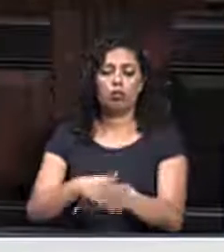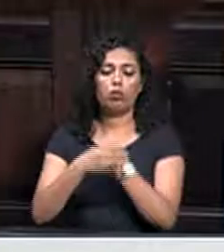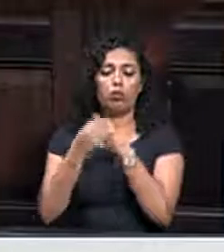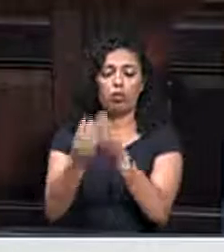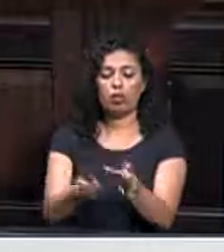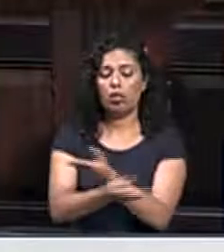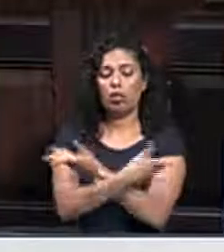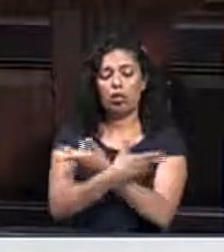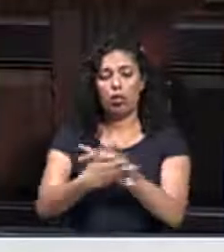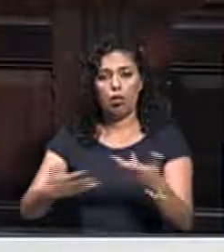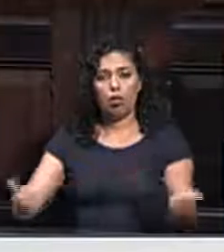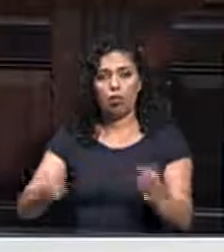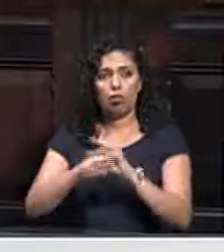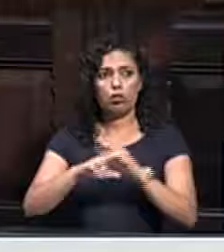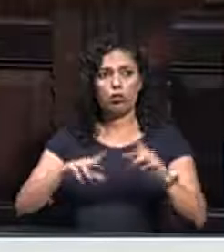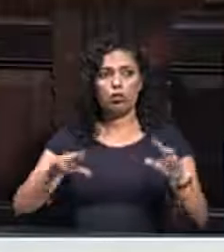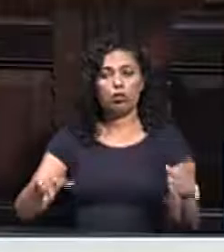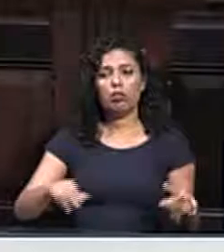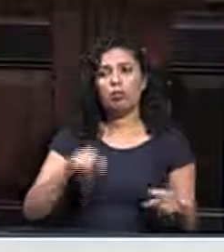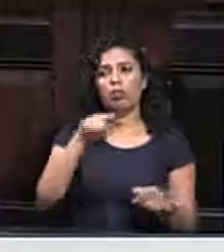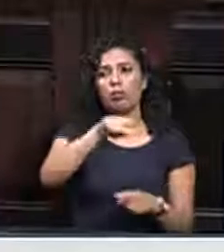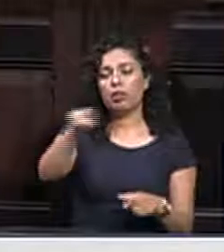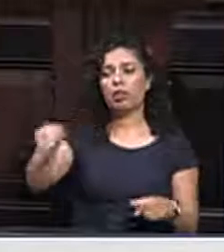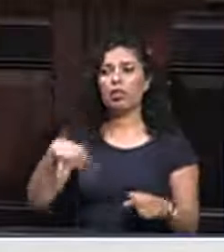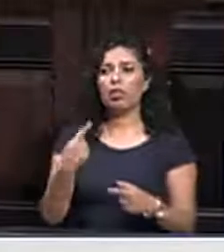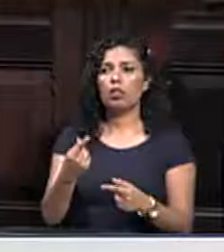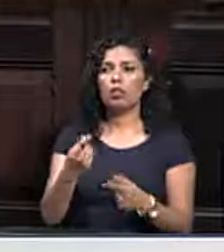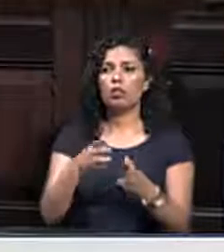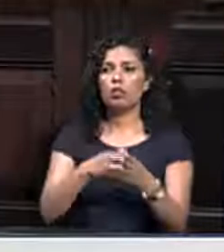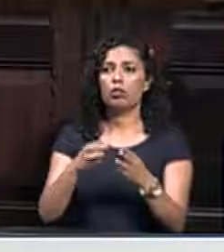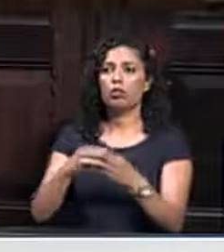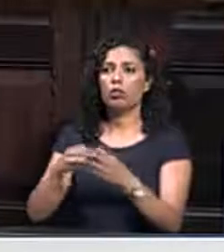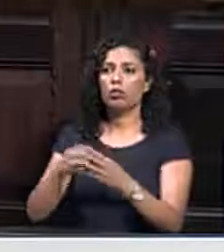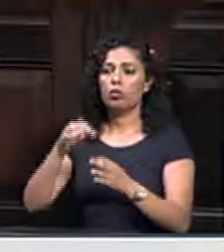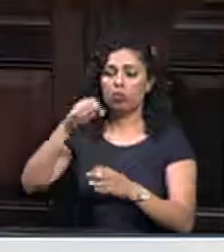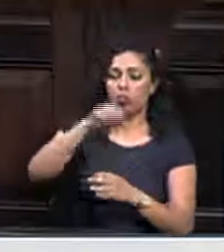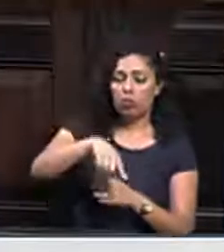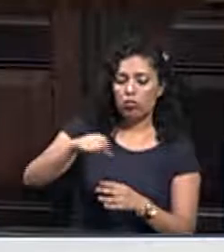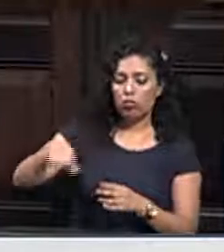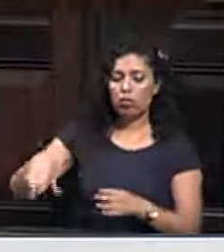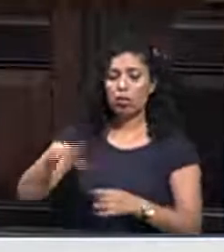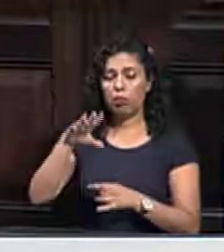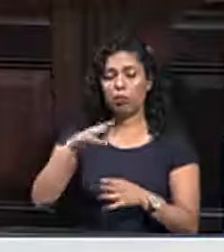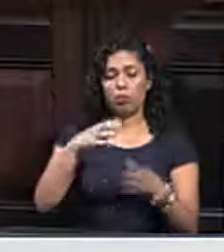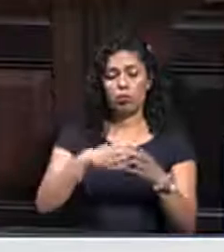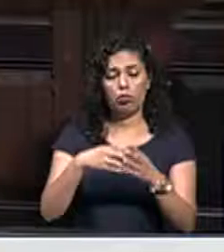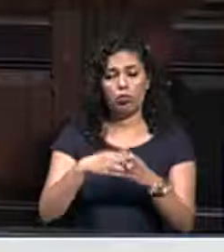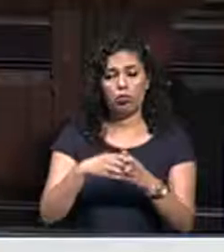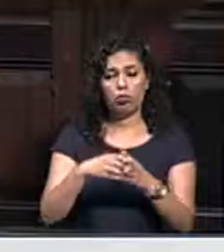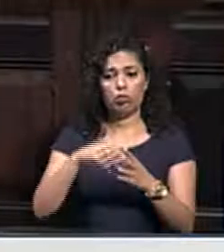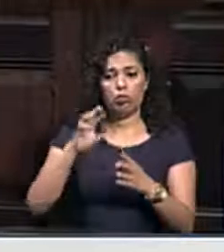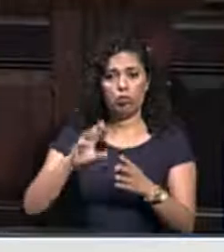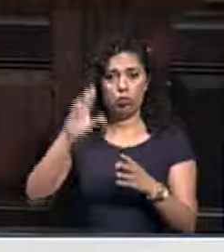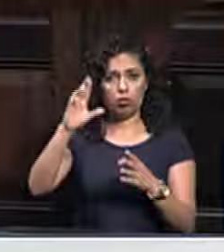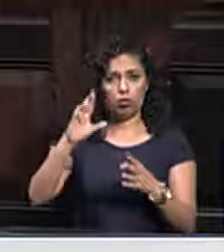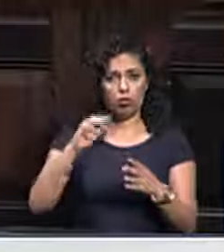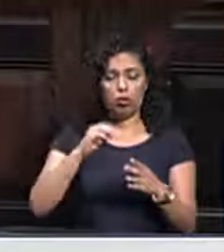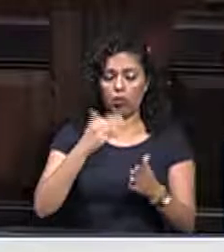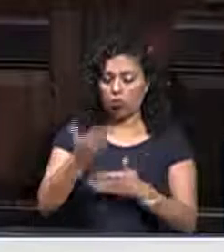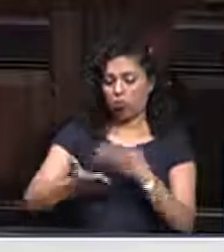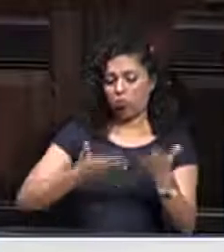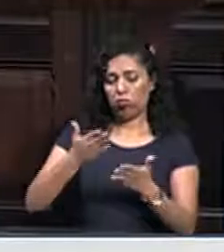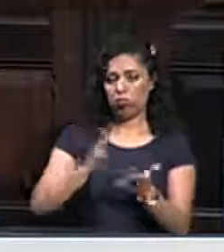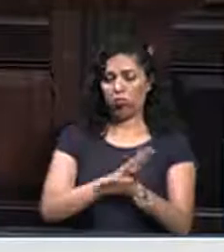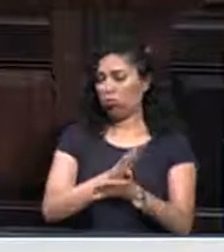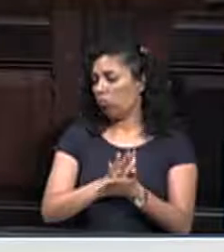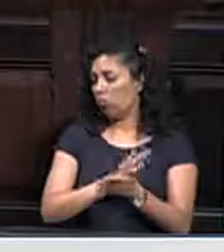instrumental para os proprietários. Mas estes ficam cativos destas indústrias como um único comprador,